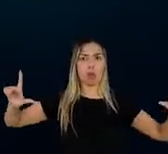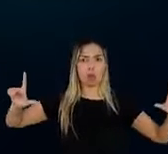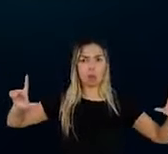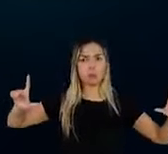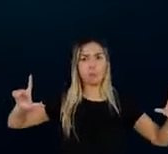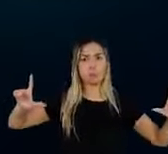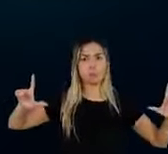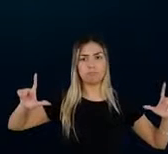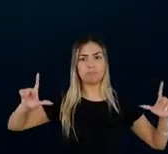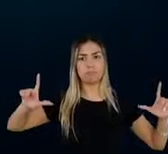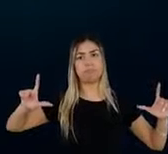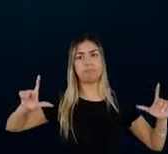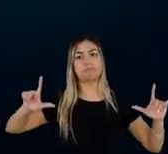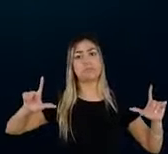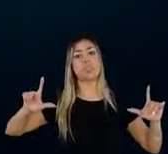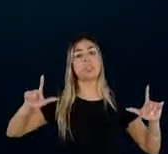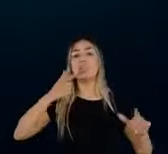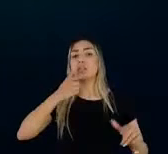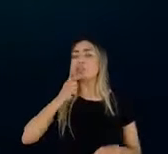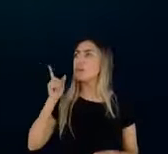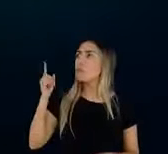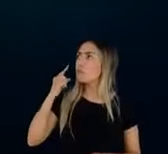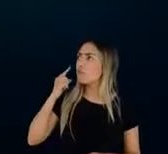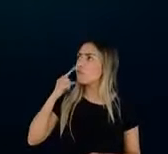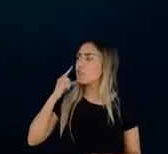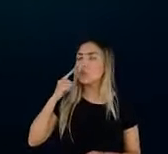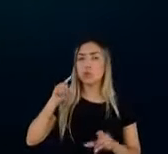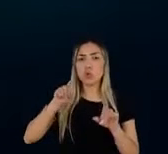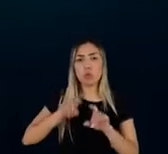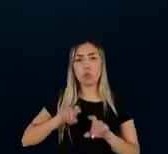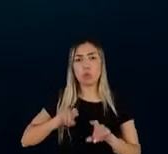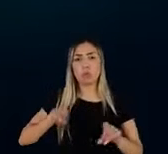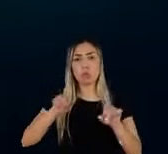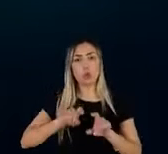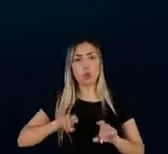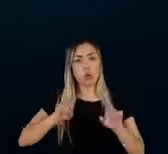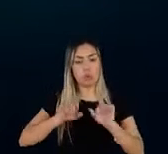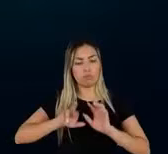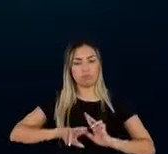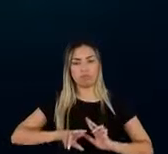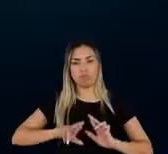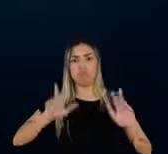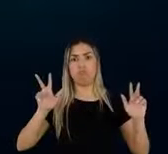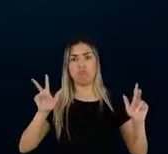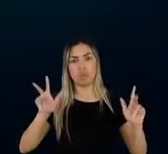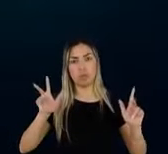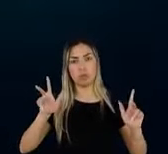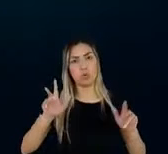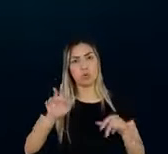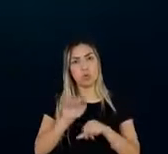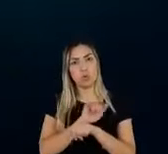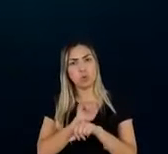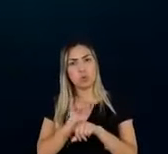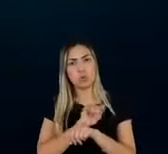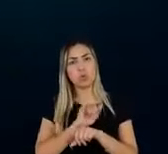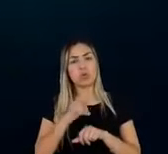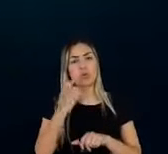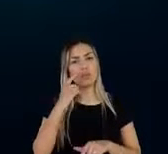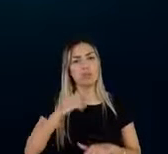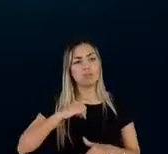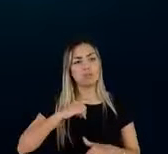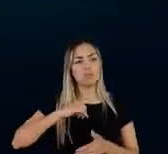nosso e quando viu a chegada do computador pessoal inventado dentre outras pessoas pelo Steve Jobs Steve